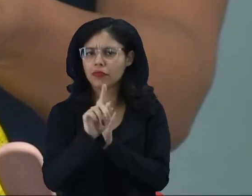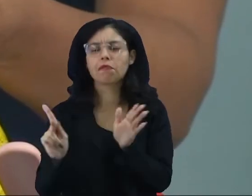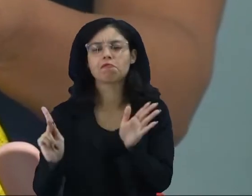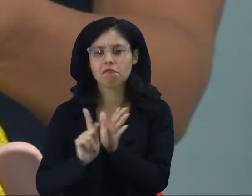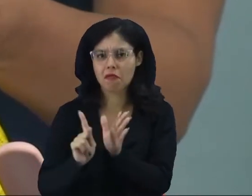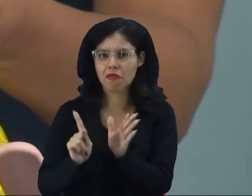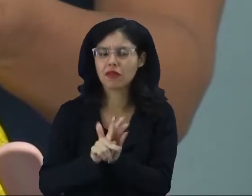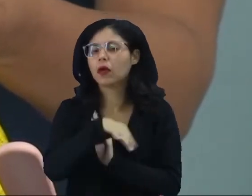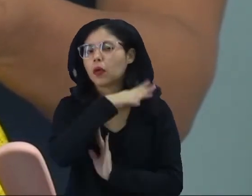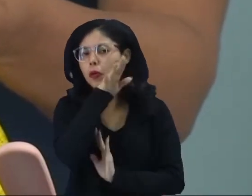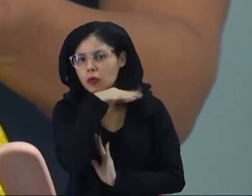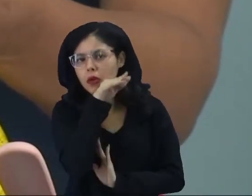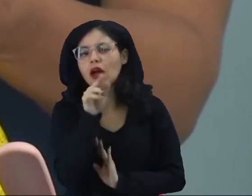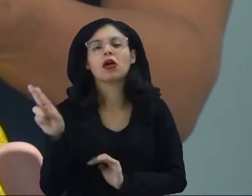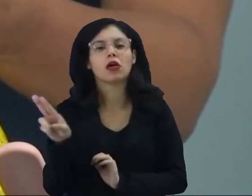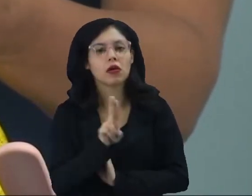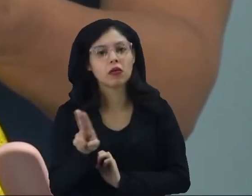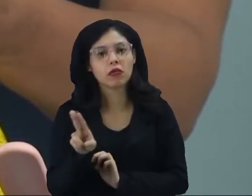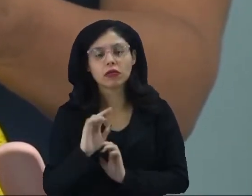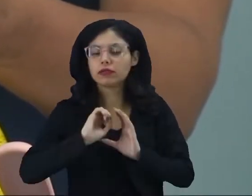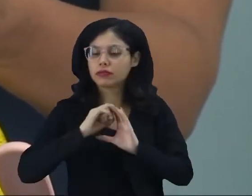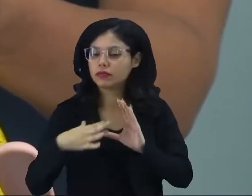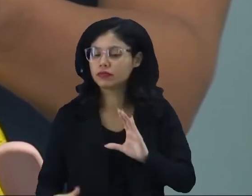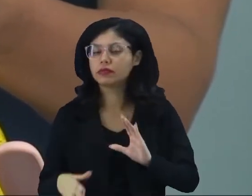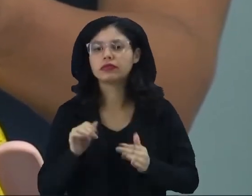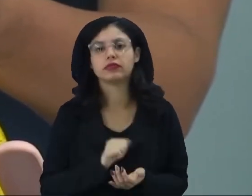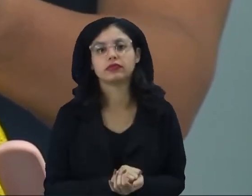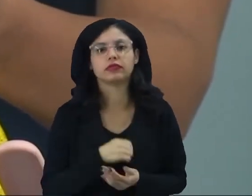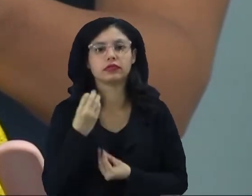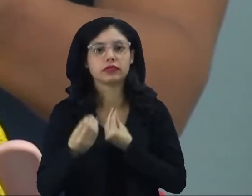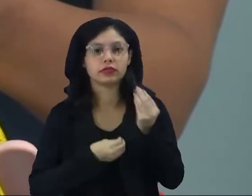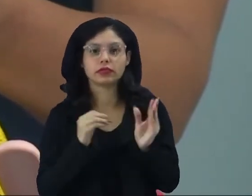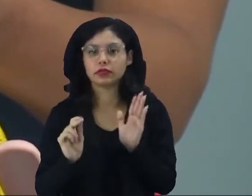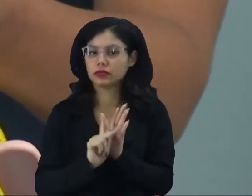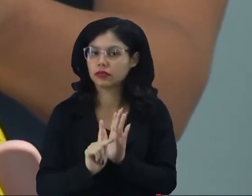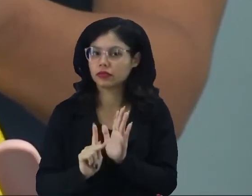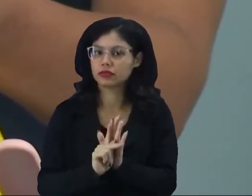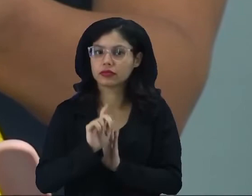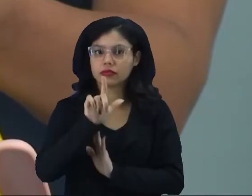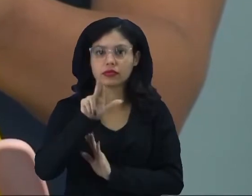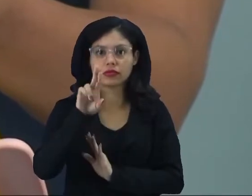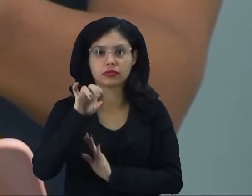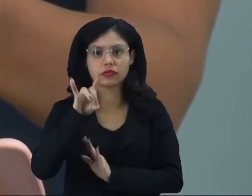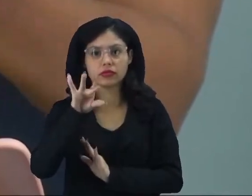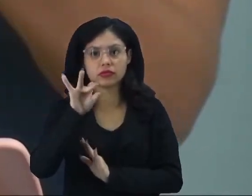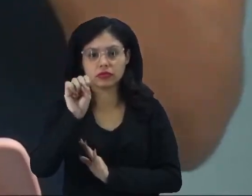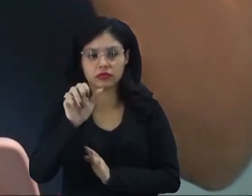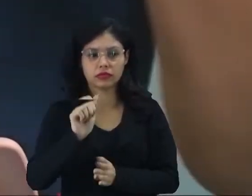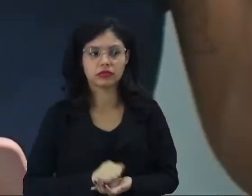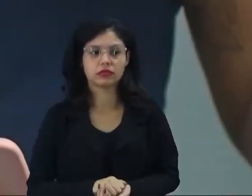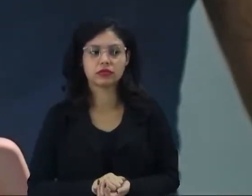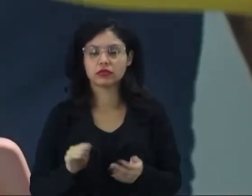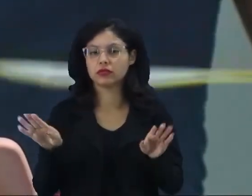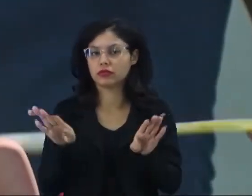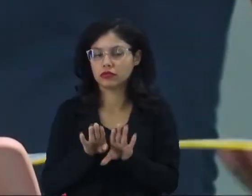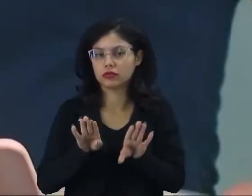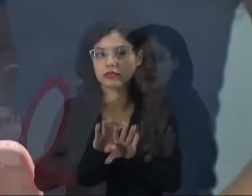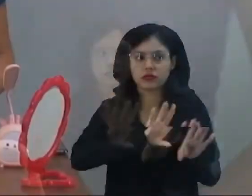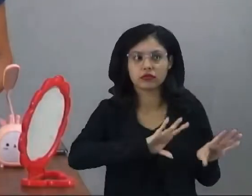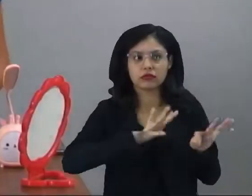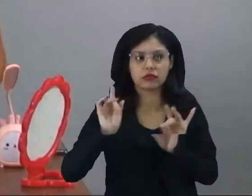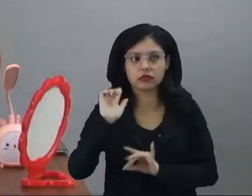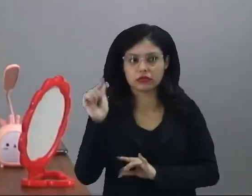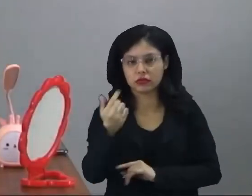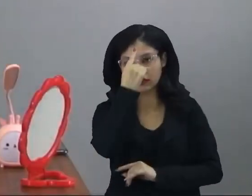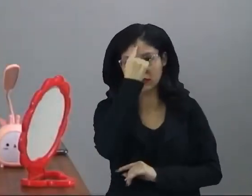ele é um animalzinho que nós podemos caracterizar como luminoso. Eu trouxe para vocês